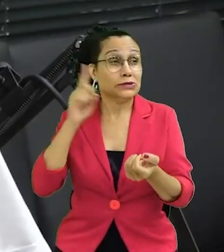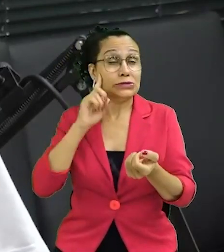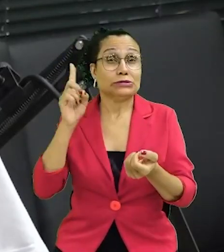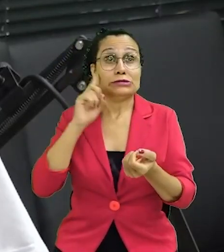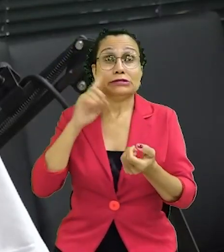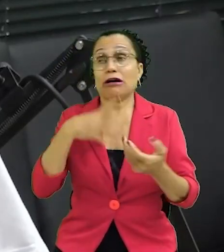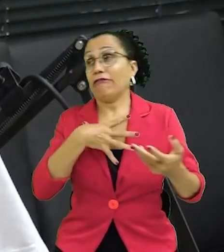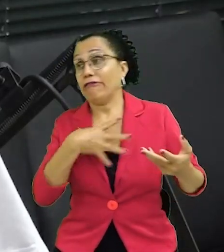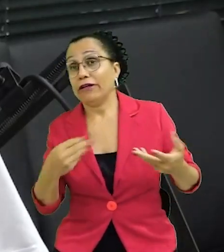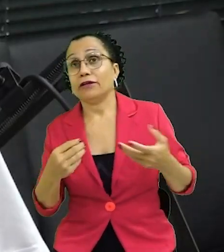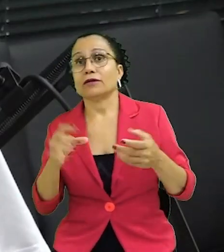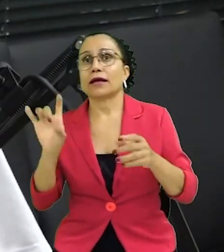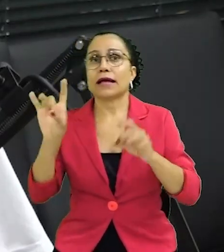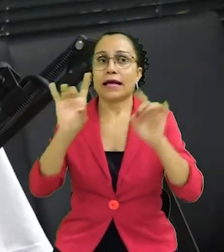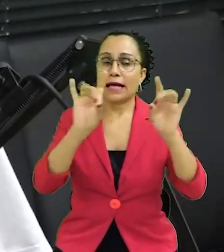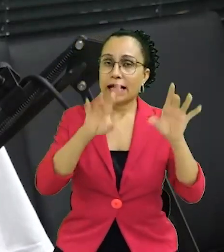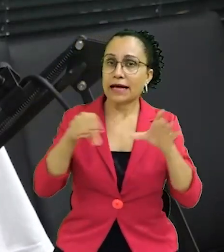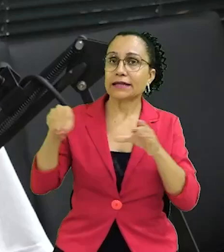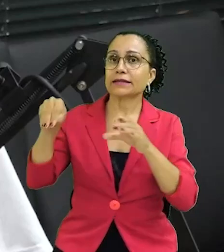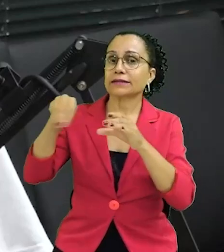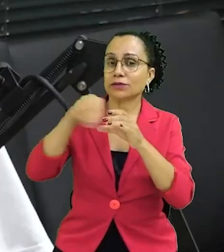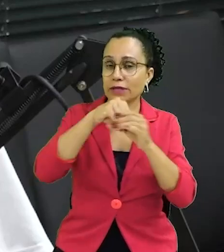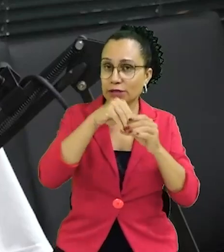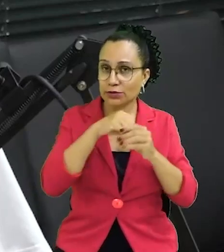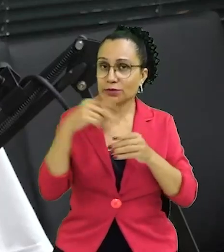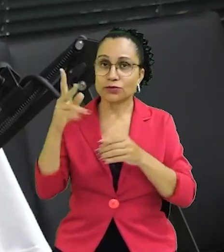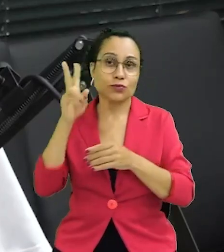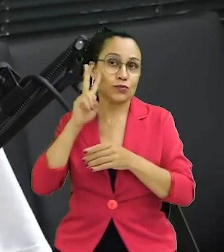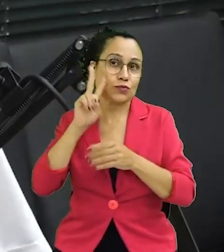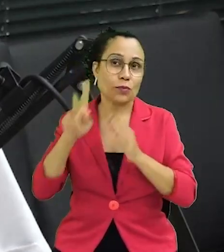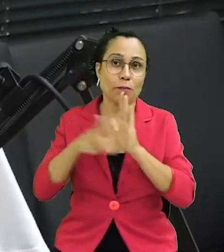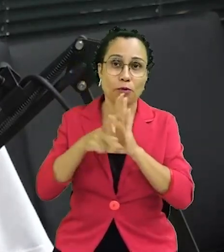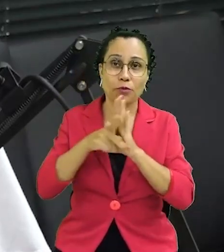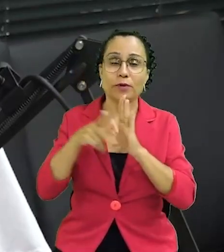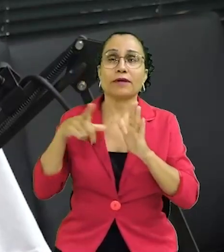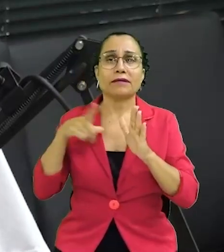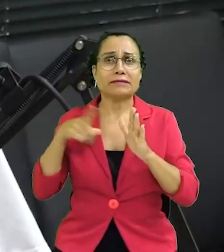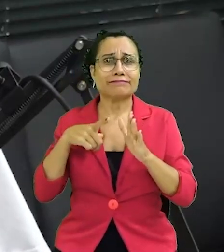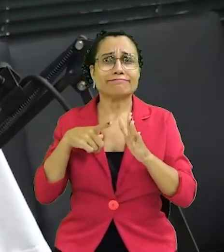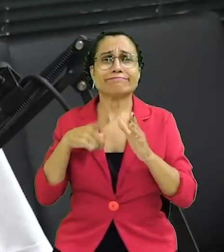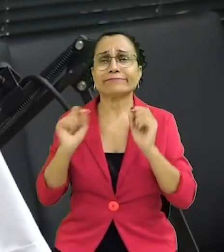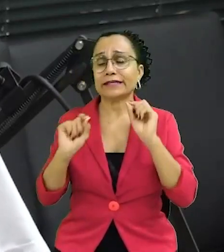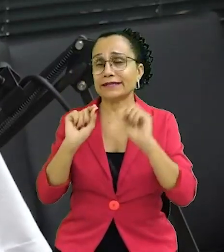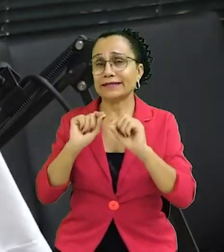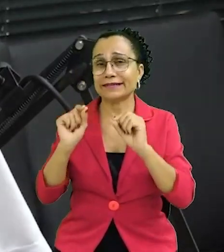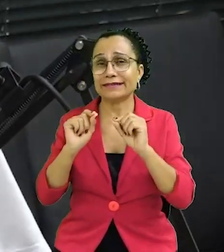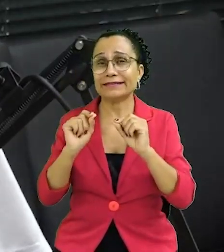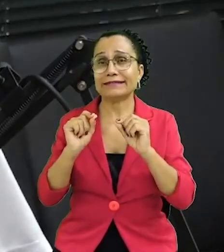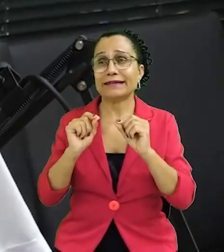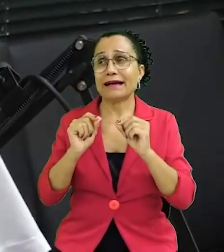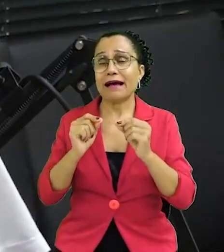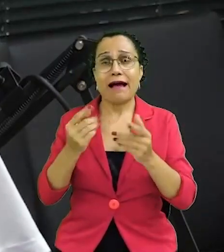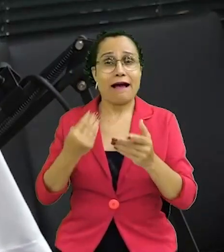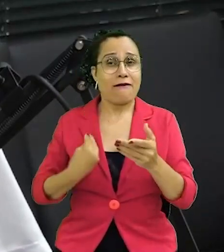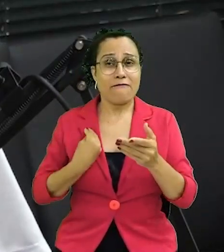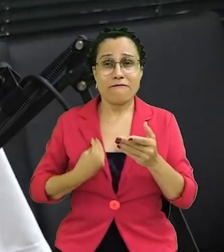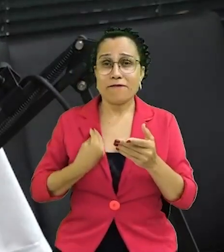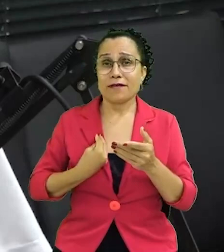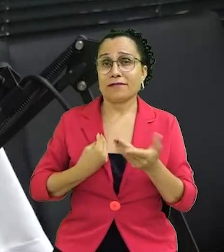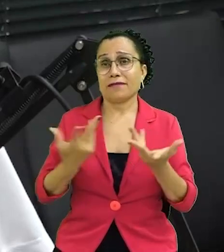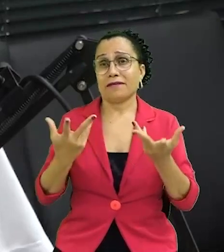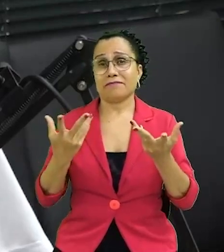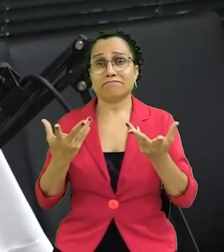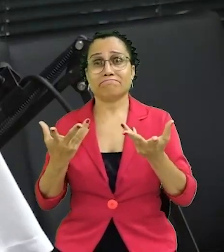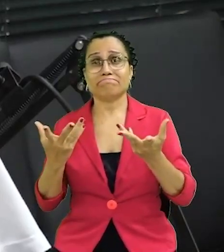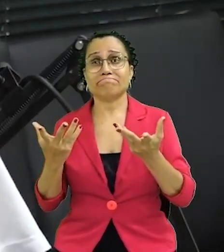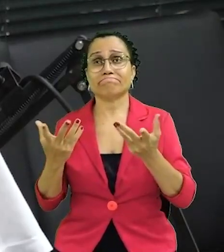Então cada um no seu contexto, né, traz essa carga de sedentarismo a mais, afetando a qualidade do